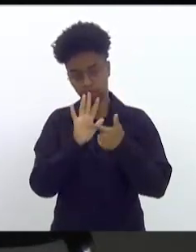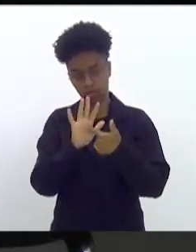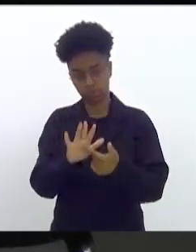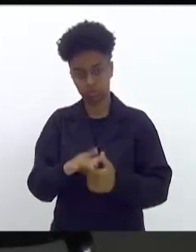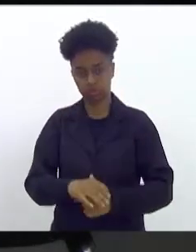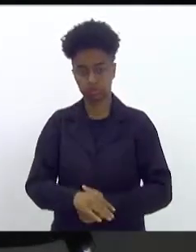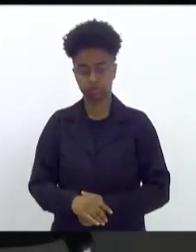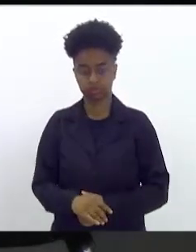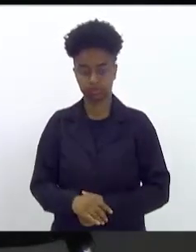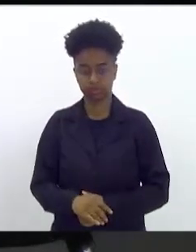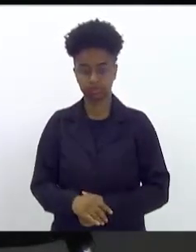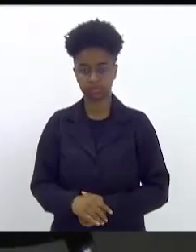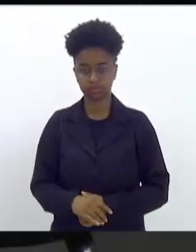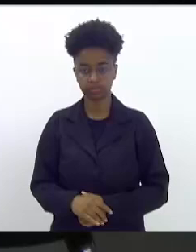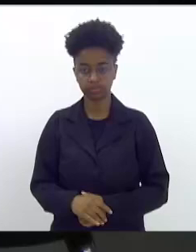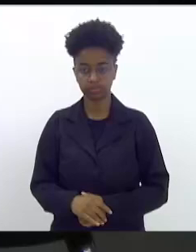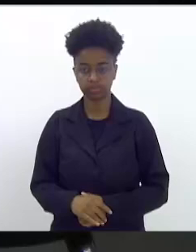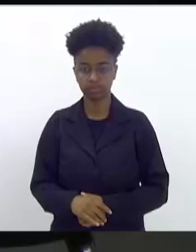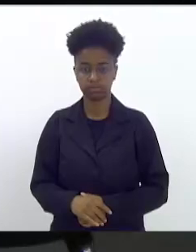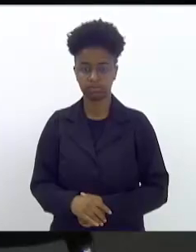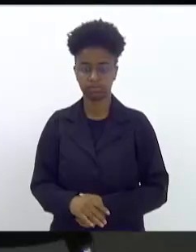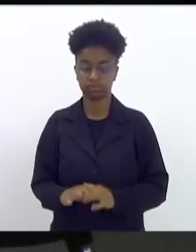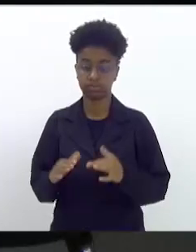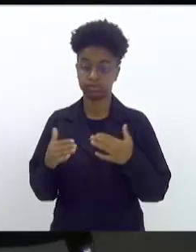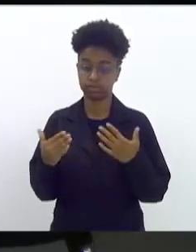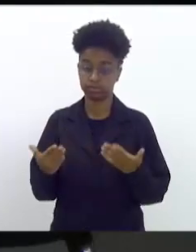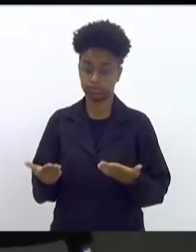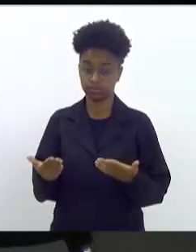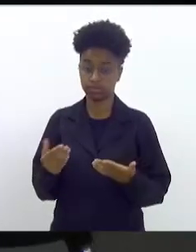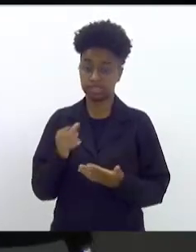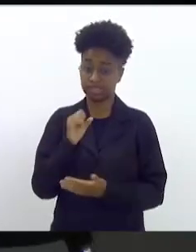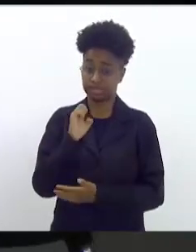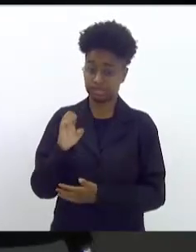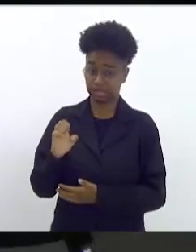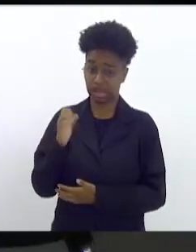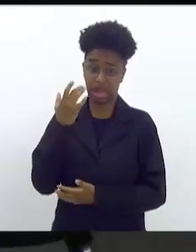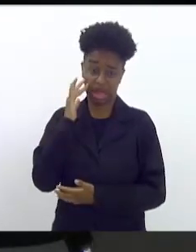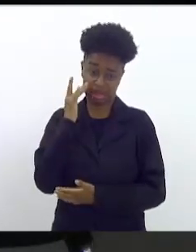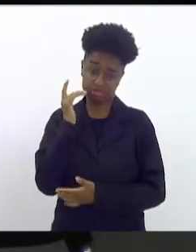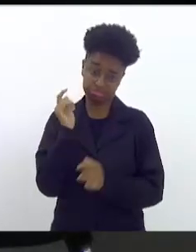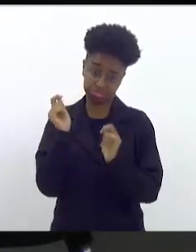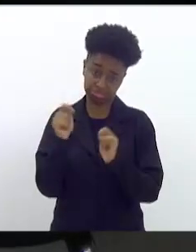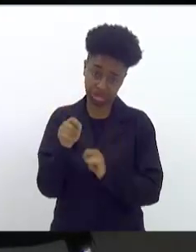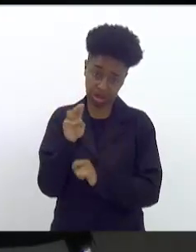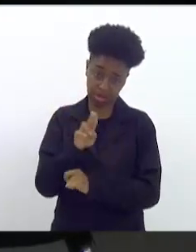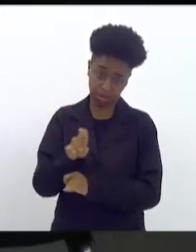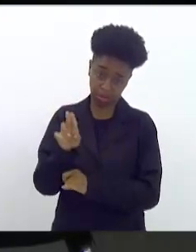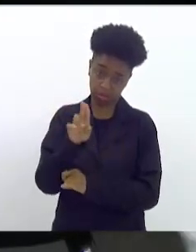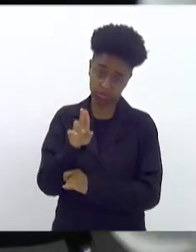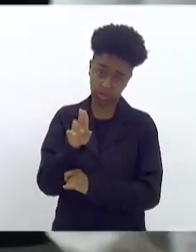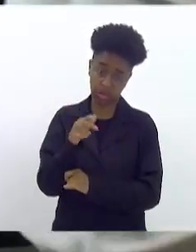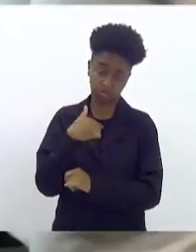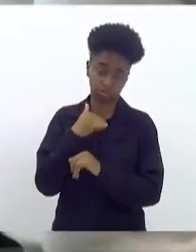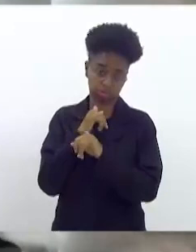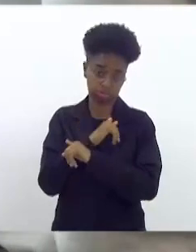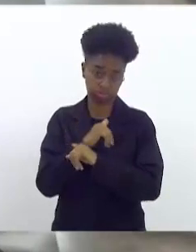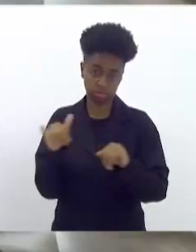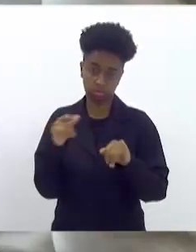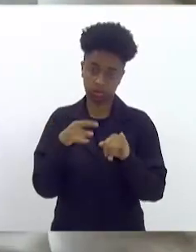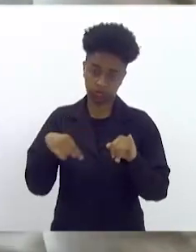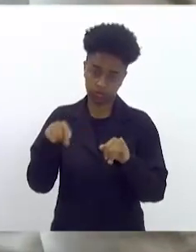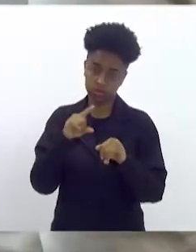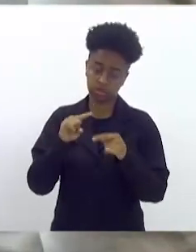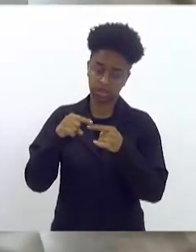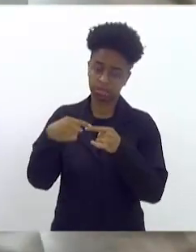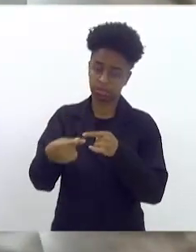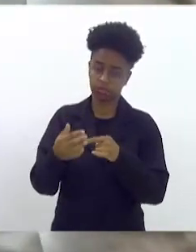apresentou. Então, se achar que ainda tem alguma lacuna, oficiarei formalmente a